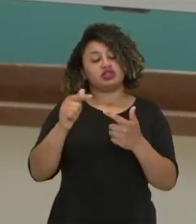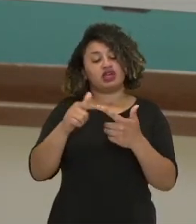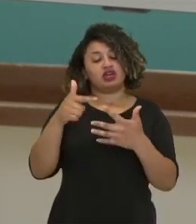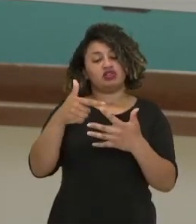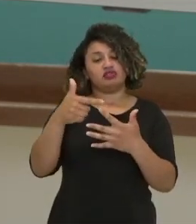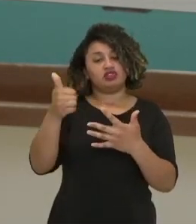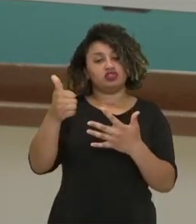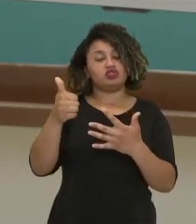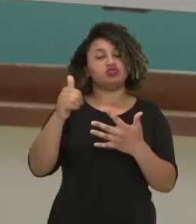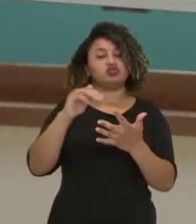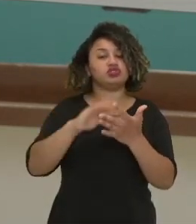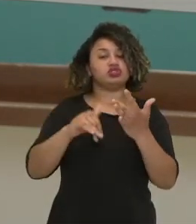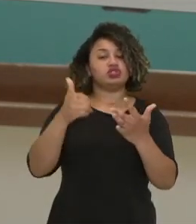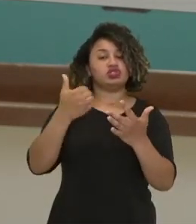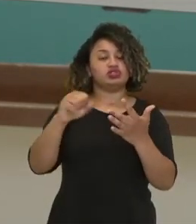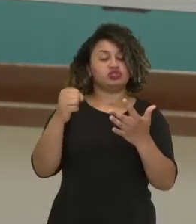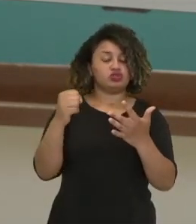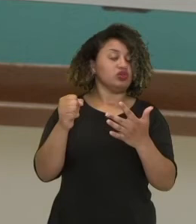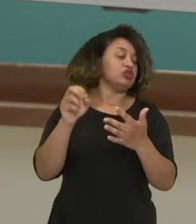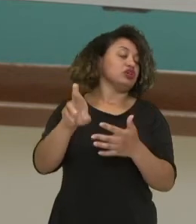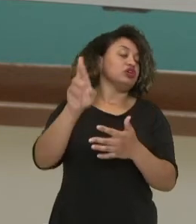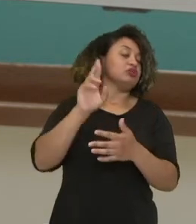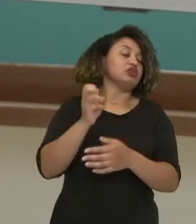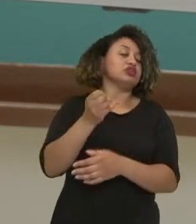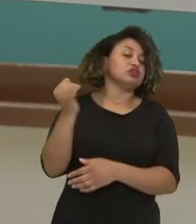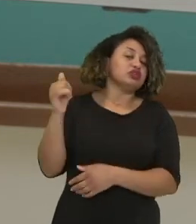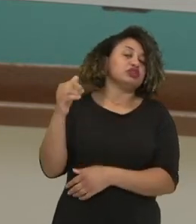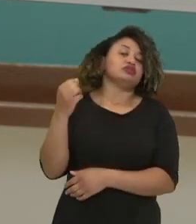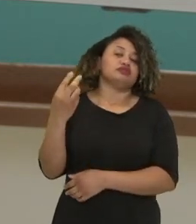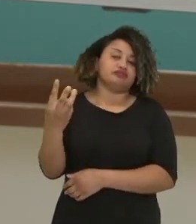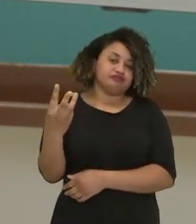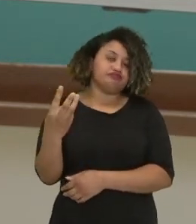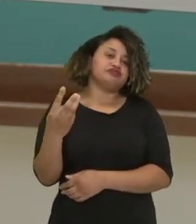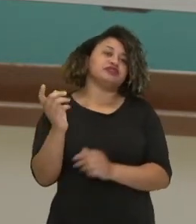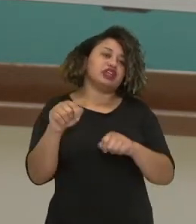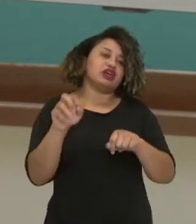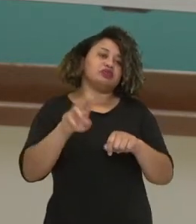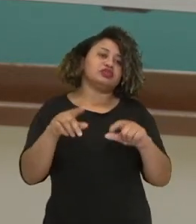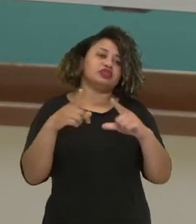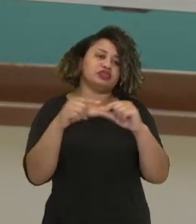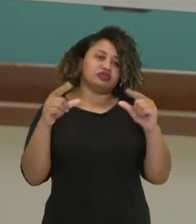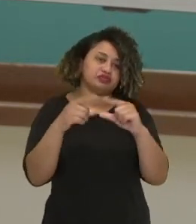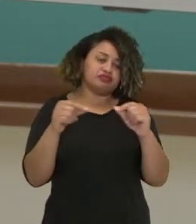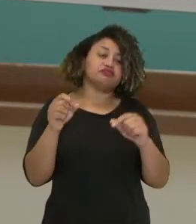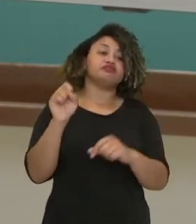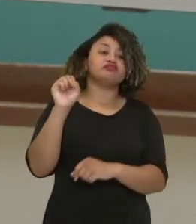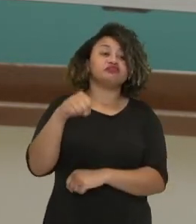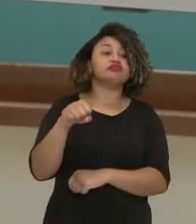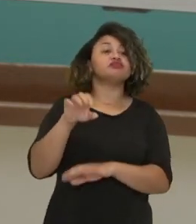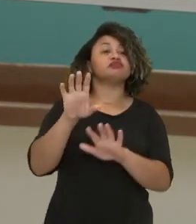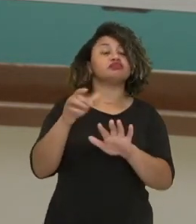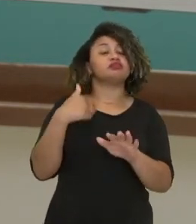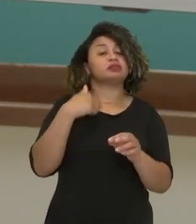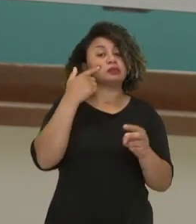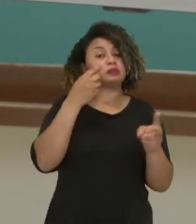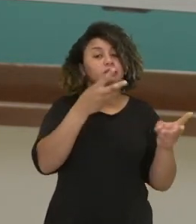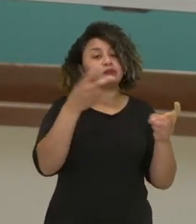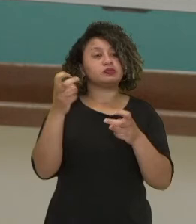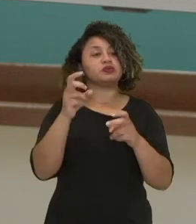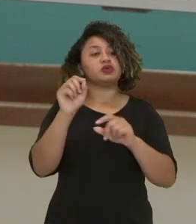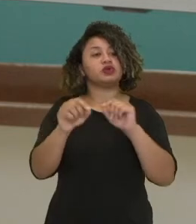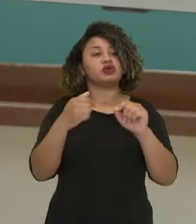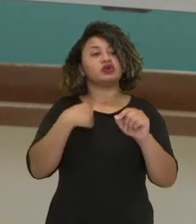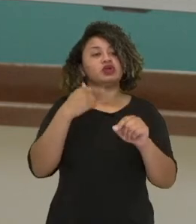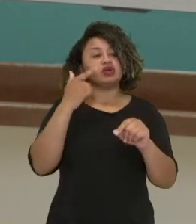Então, conhecemos a razão, conhecemos o primeiro termo. Podemos usar a nossa fórmula? Sim, podemos. Então, nós queremos descobrir o